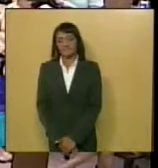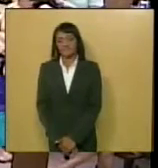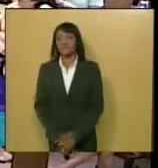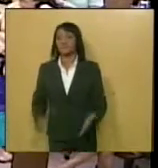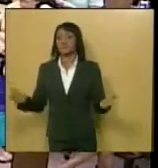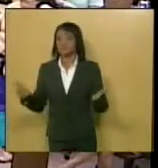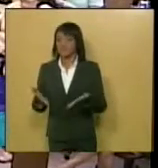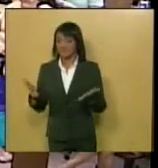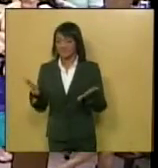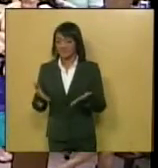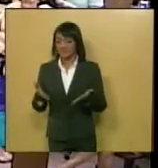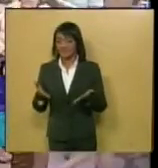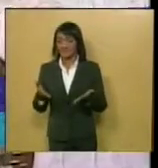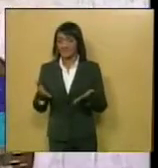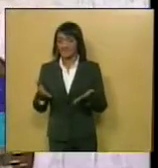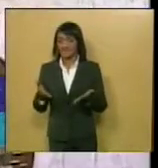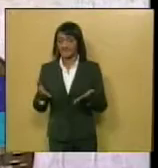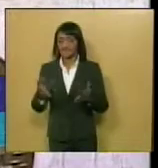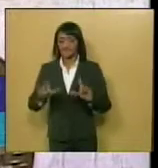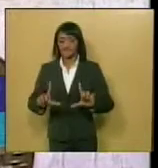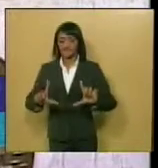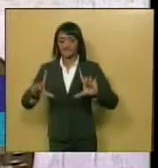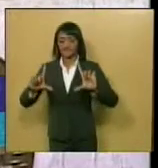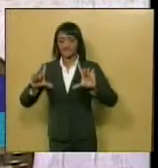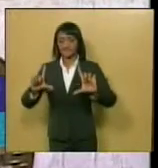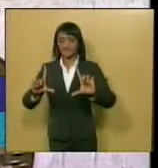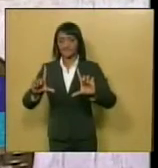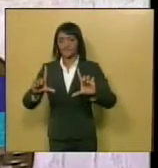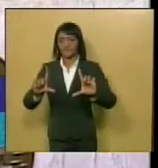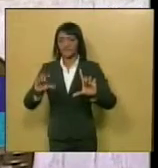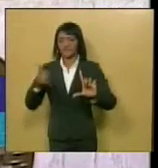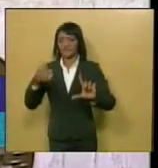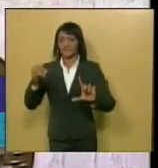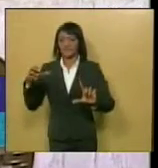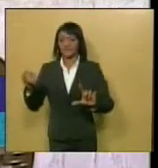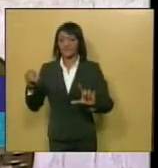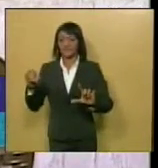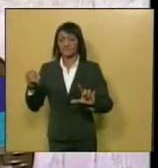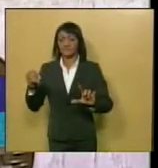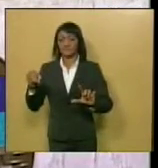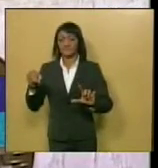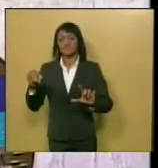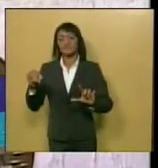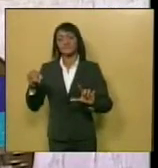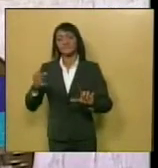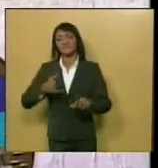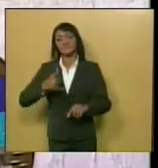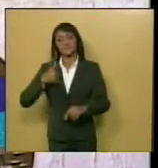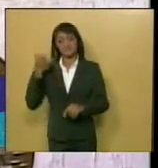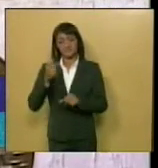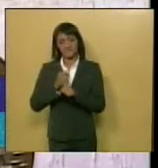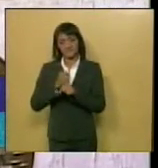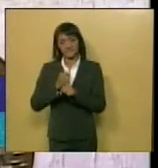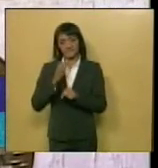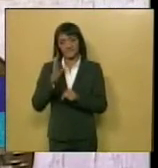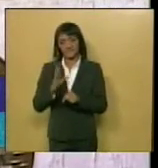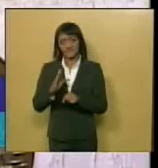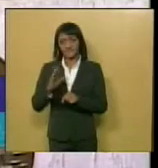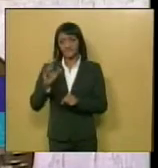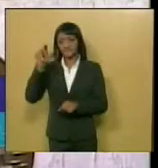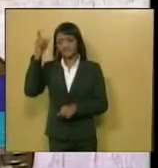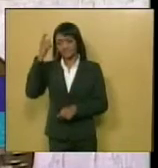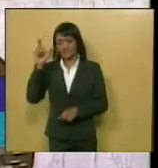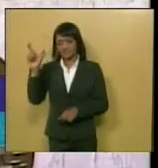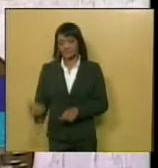Neste momento faremos a entrega de uma placa comemorativa aos 100 anos do nascimento do homenageado. Convidamos para receber a placa